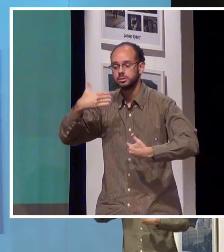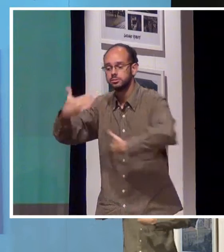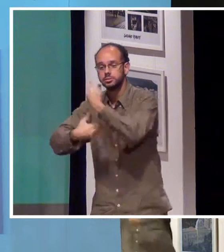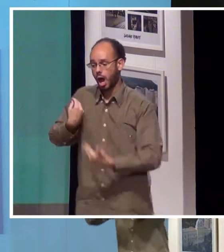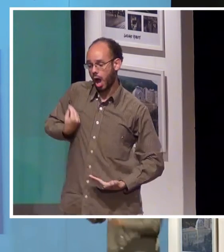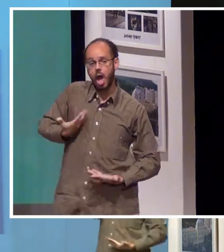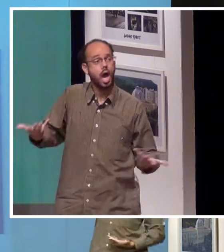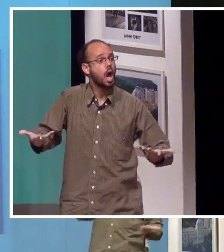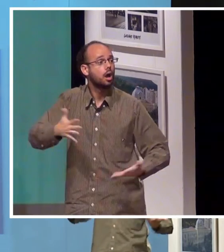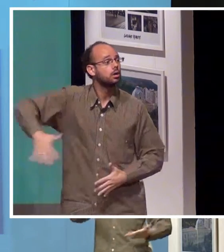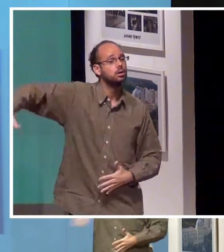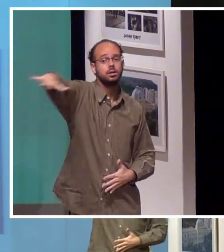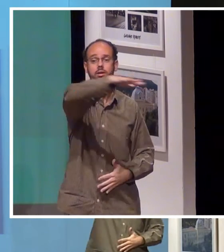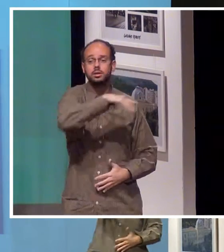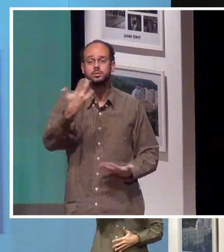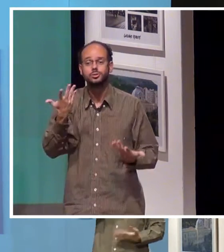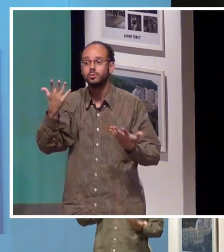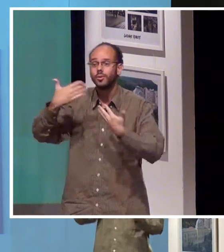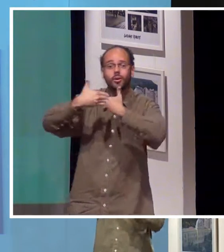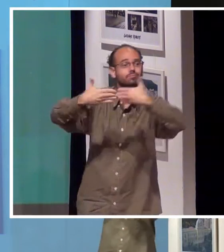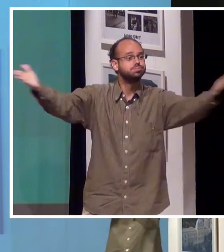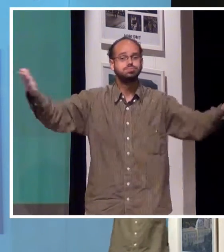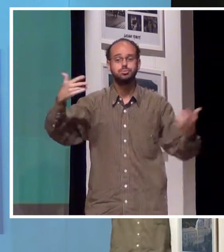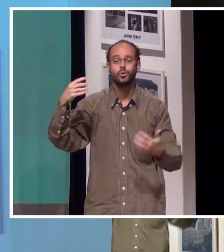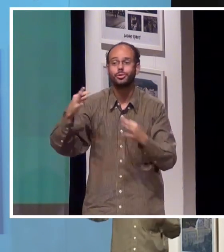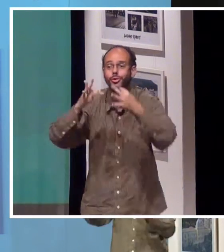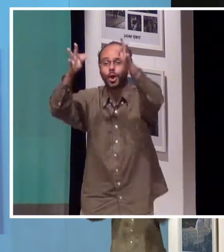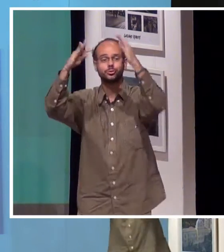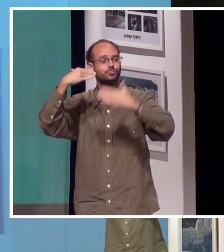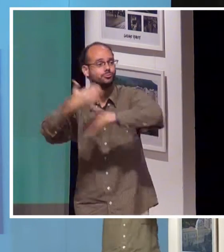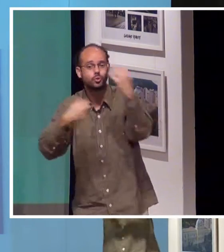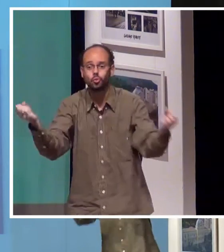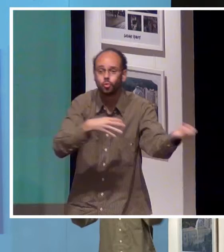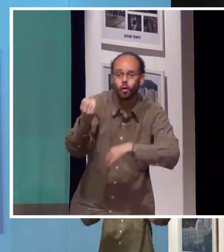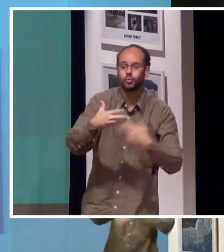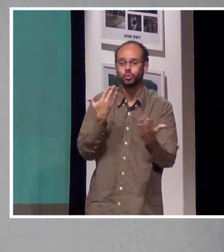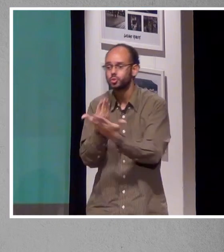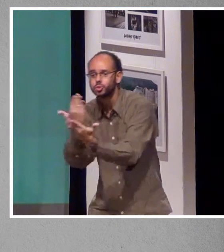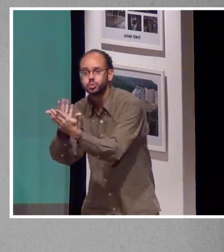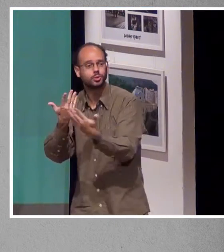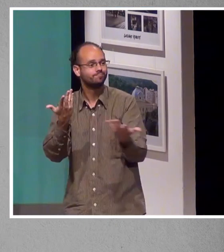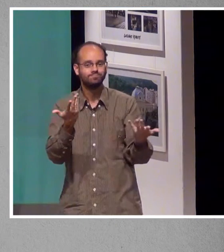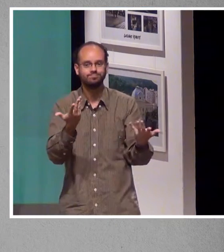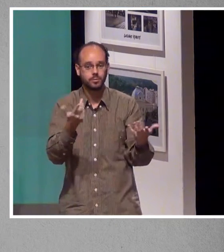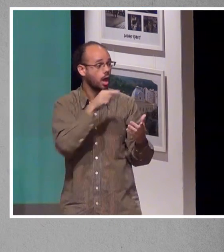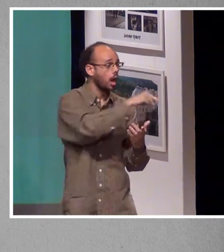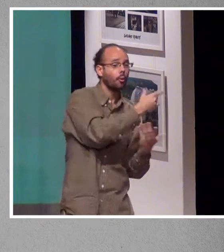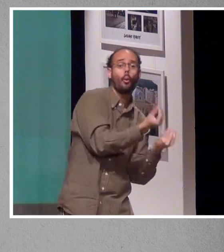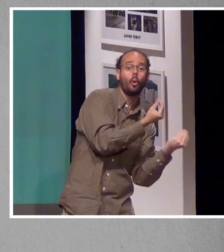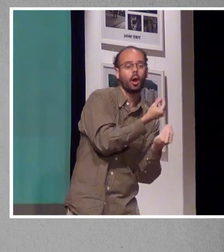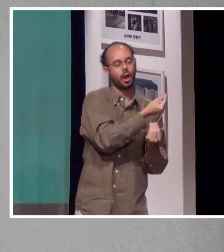anterior, mas precisamos ver as necessidades atuais para que haja um